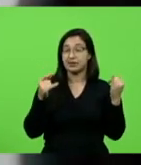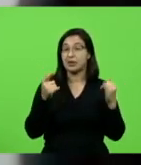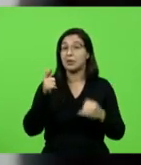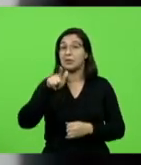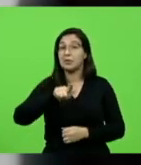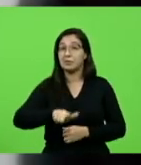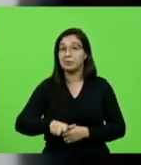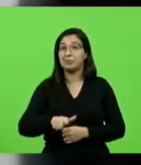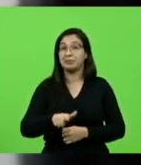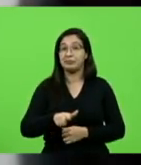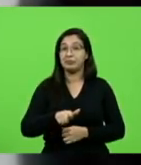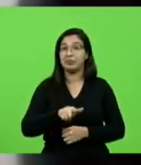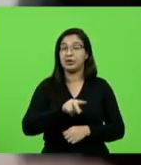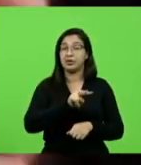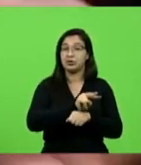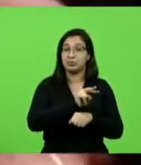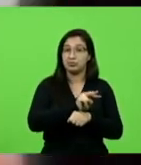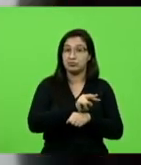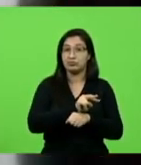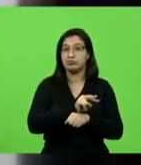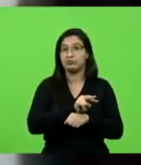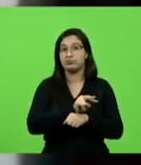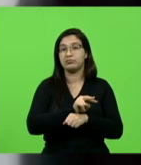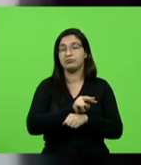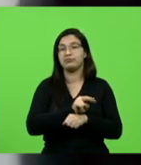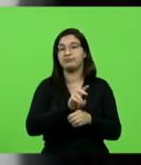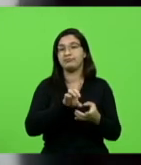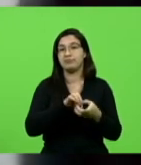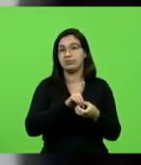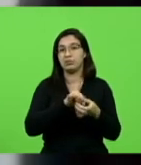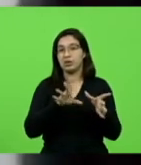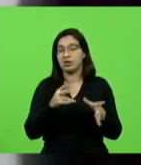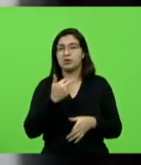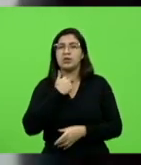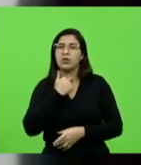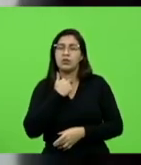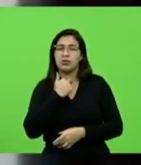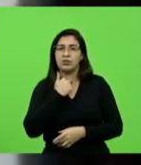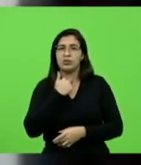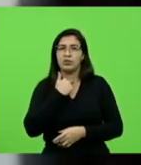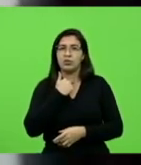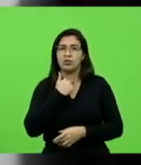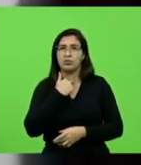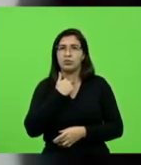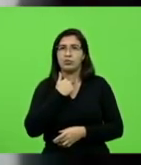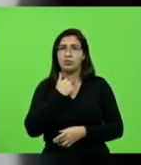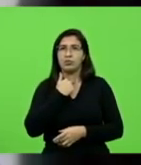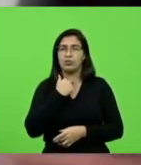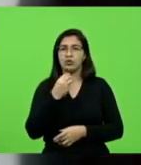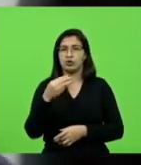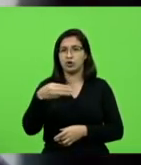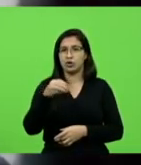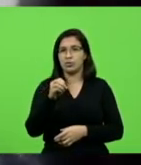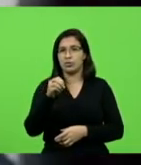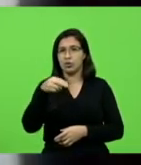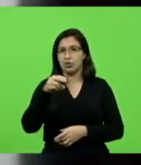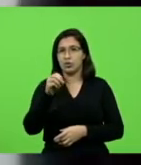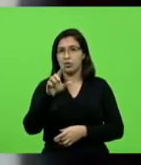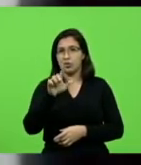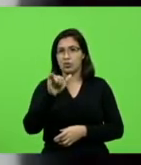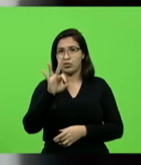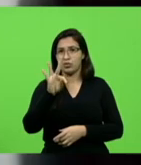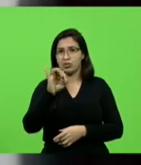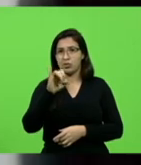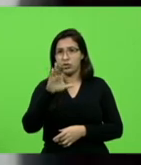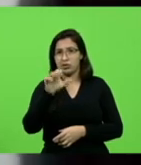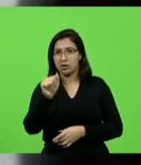esse estado de coisas. Uma democracia nunca pode ser monolítica, adotando apenas uma forma de